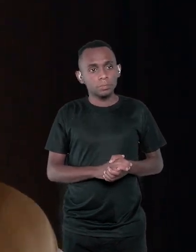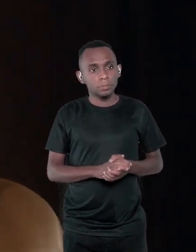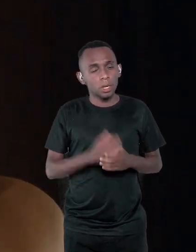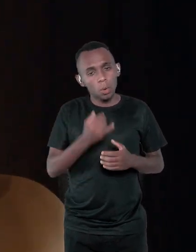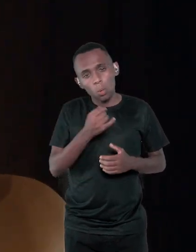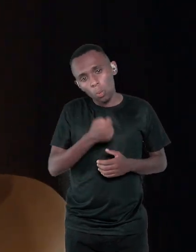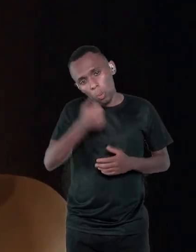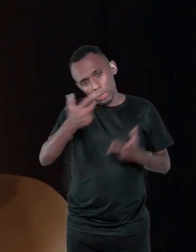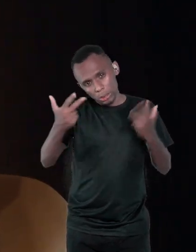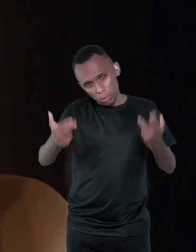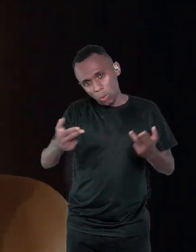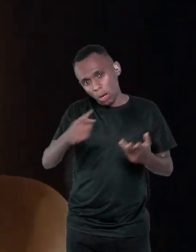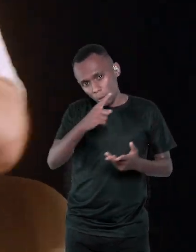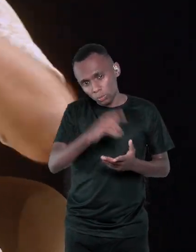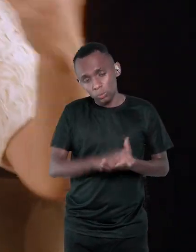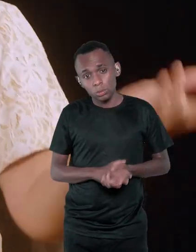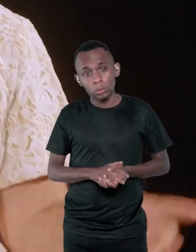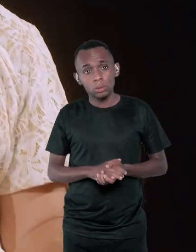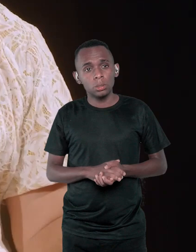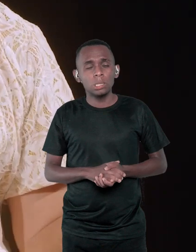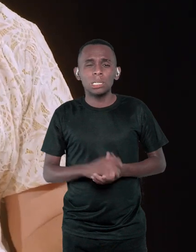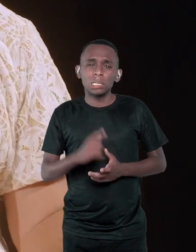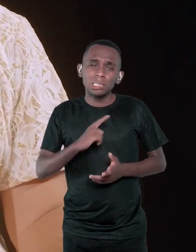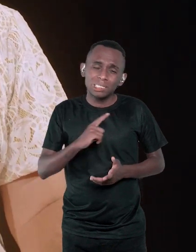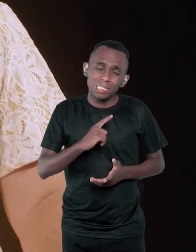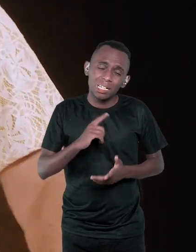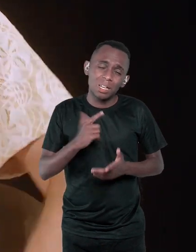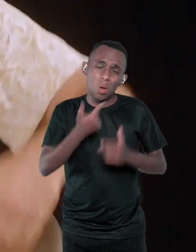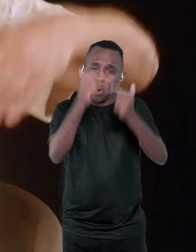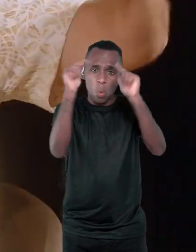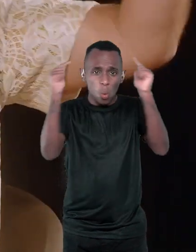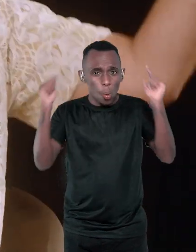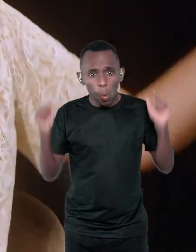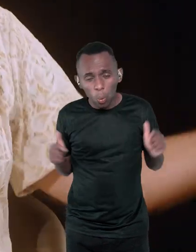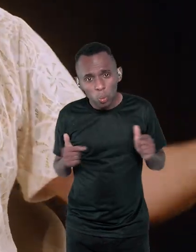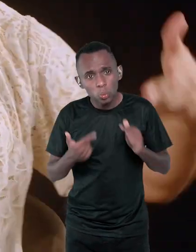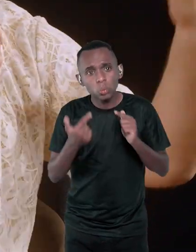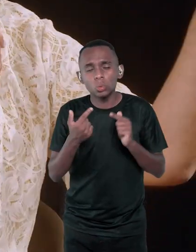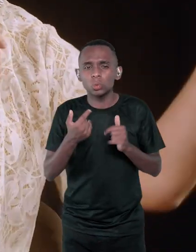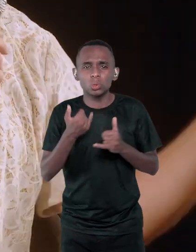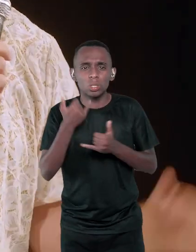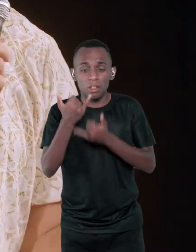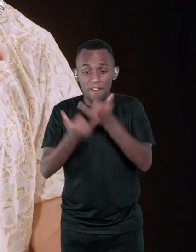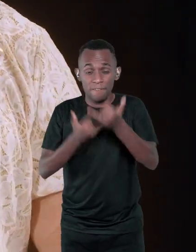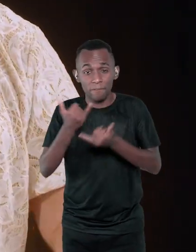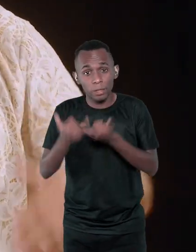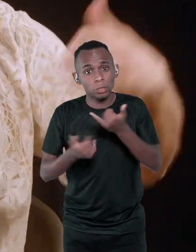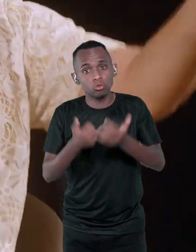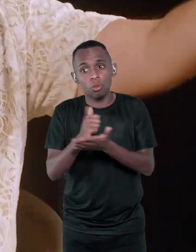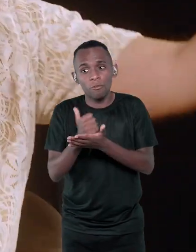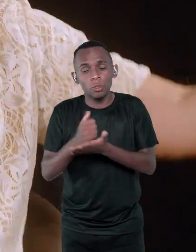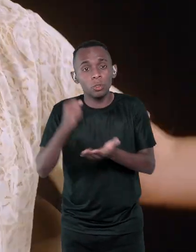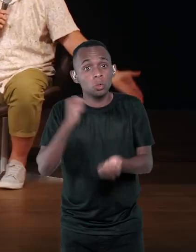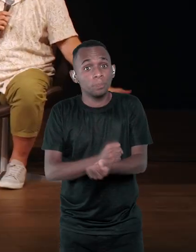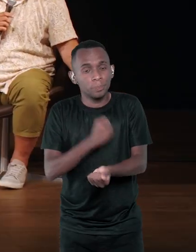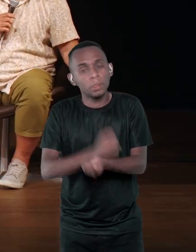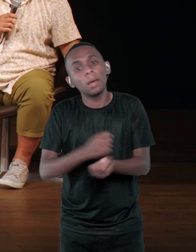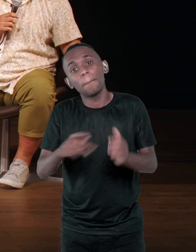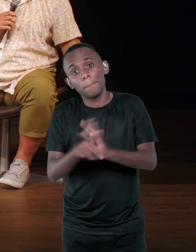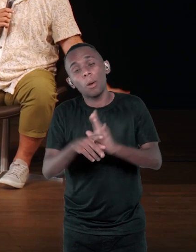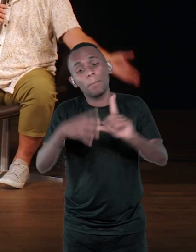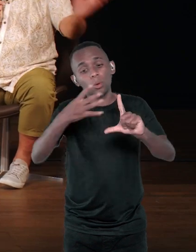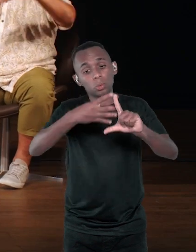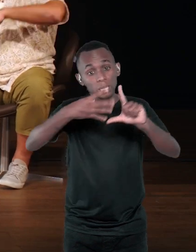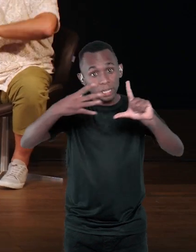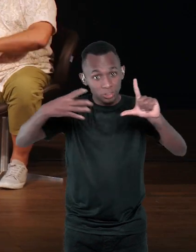Kapoor, e tem tantos outros. Jogos, Vicious Games, é uma série da Netflix, pode começar a